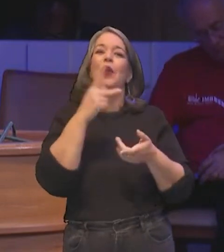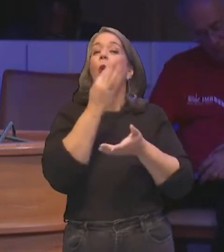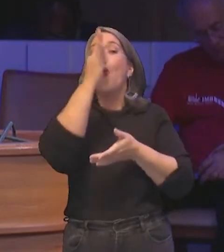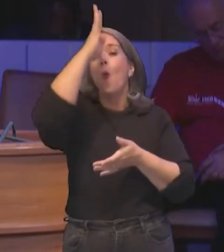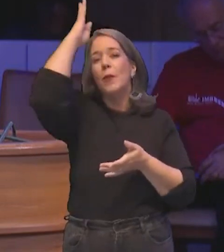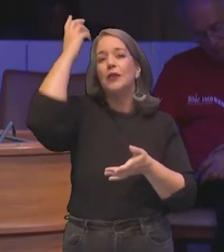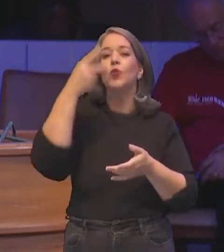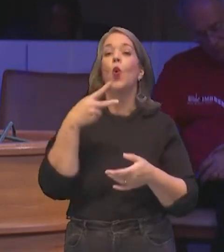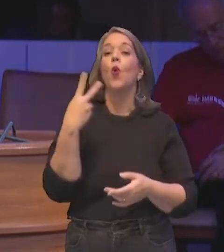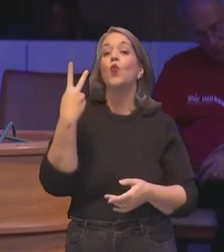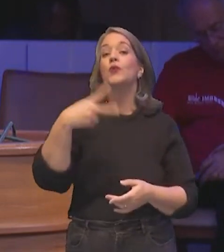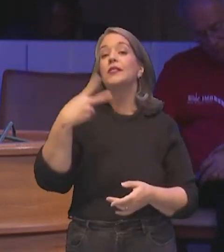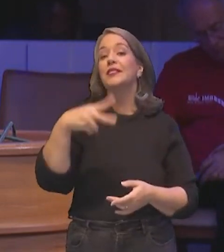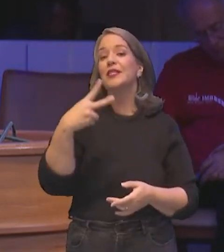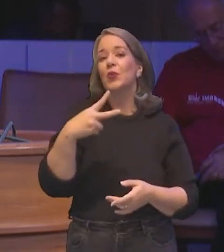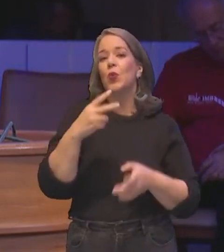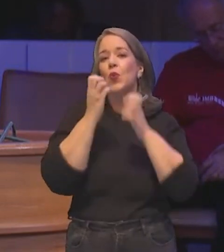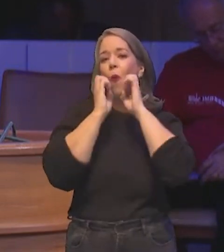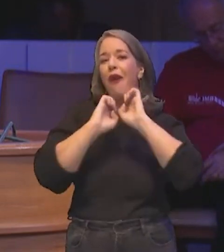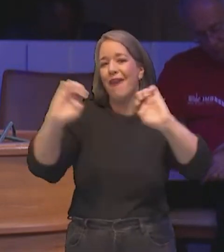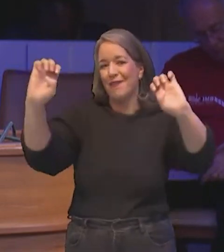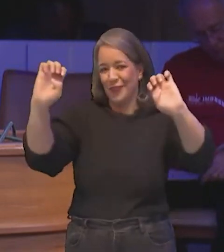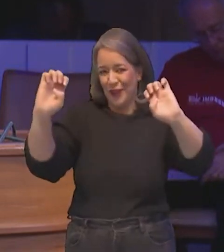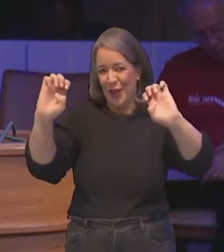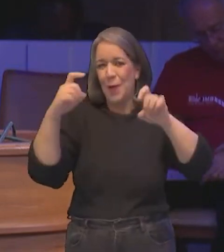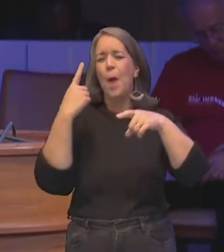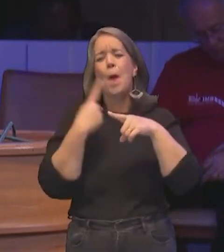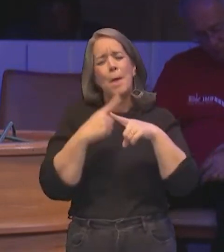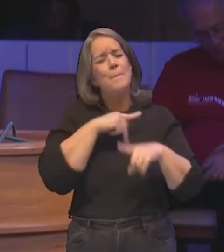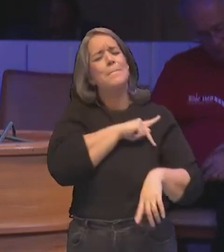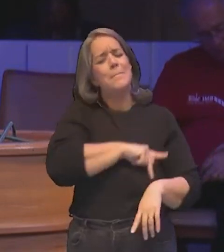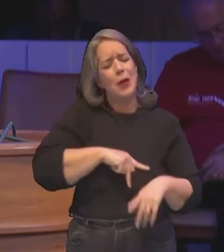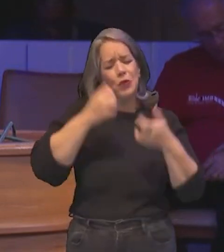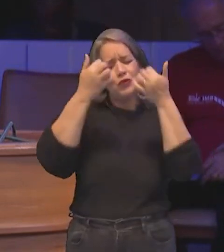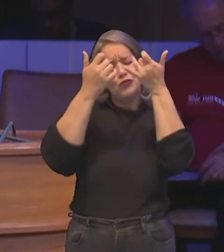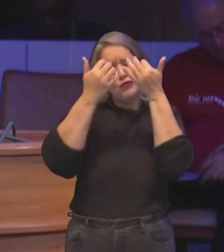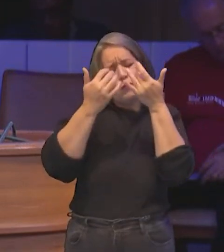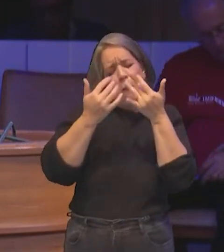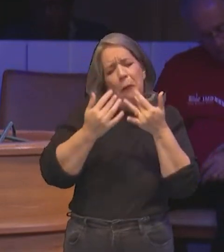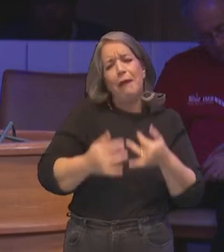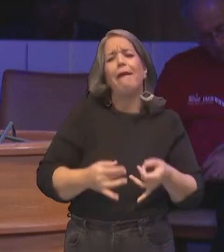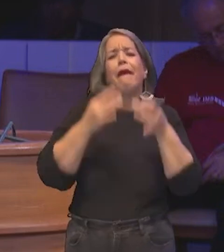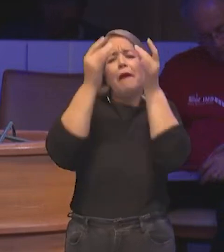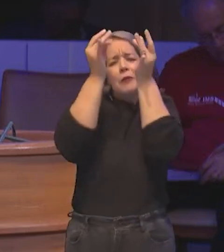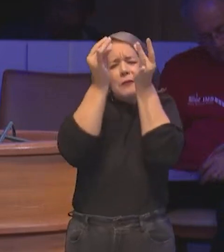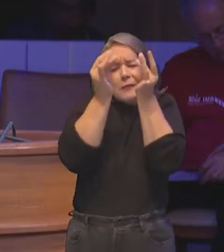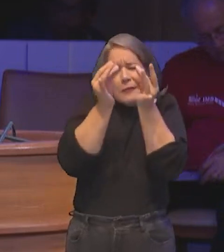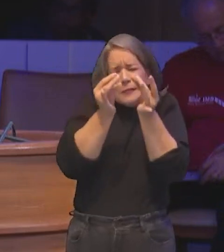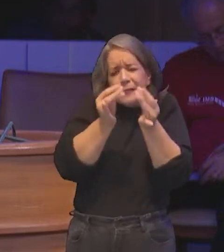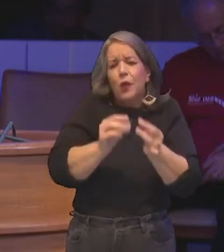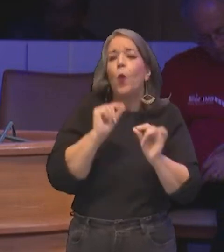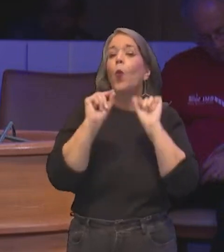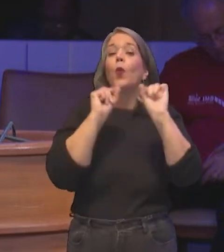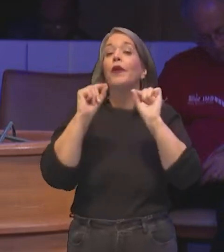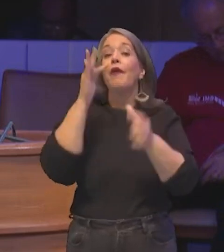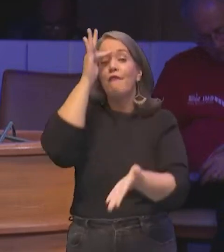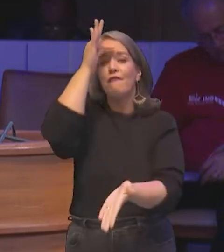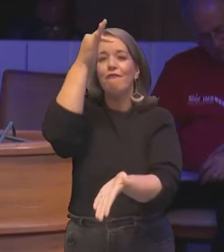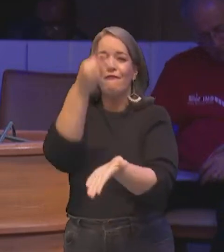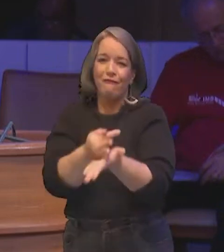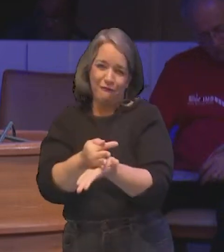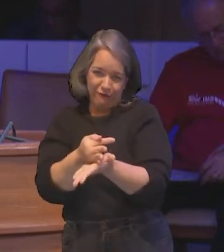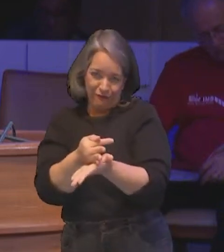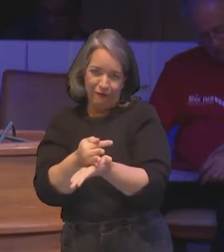vários aspectos da fé e da salvação. E nós estamos aqui no finalzinho da carta. Se você virar uma página ou duas da sua Bíblia, você vai ver que a carta já